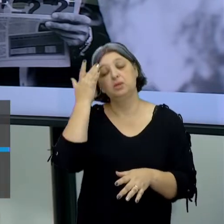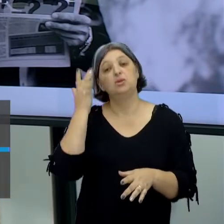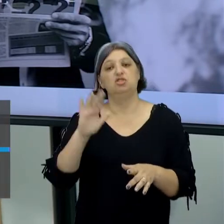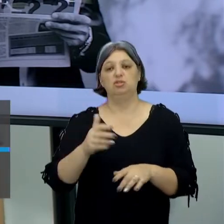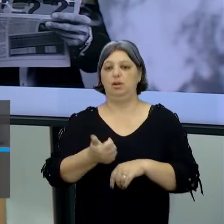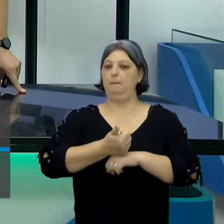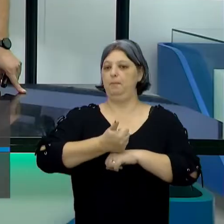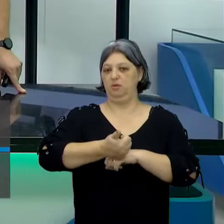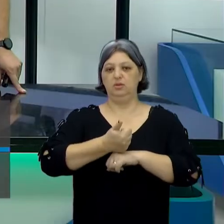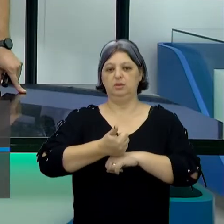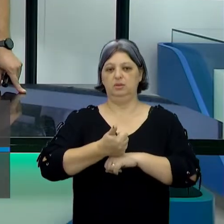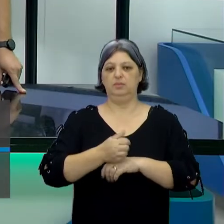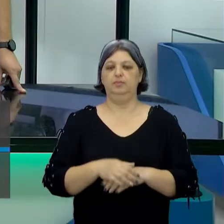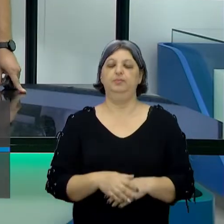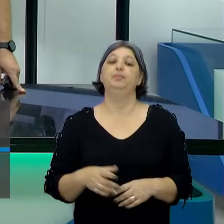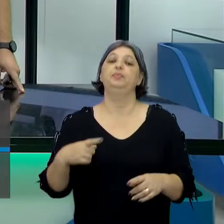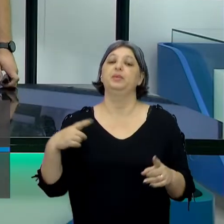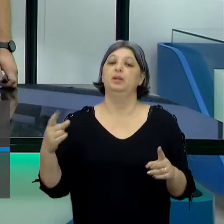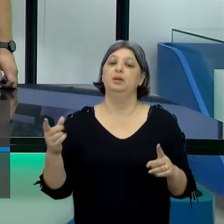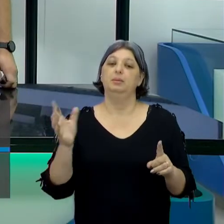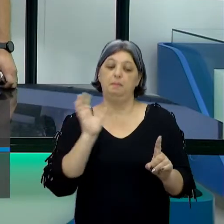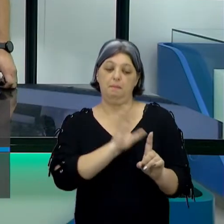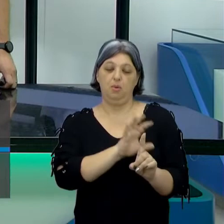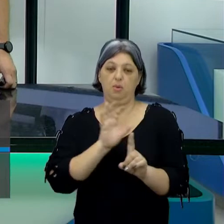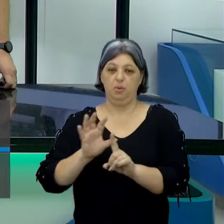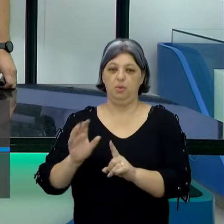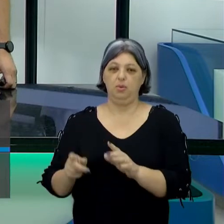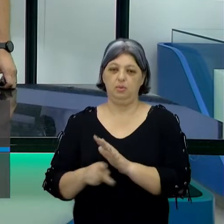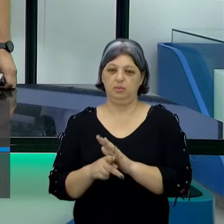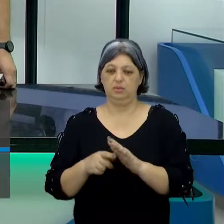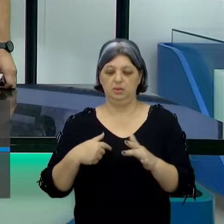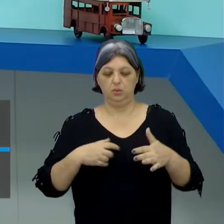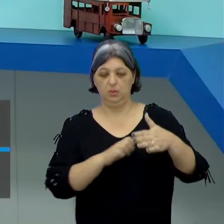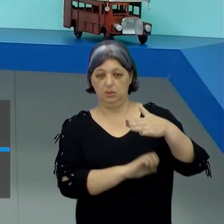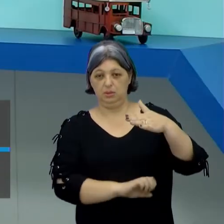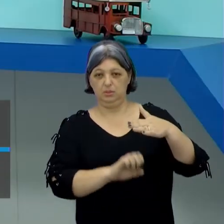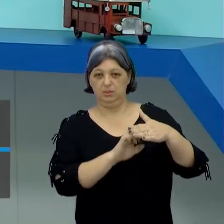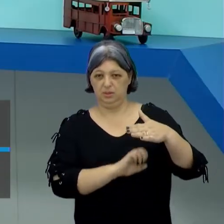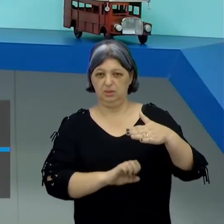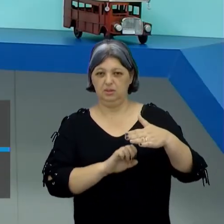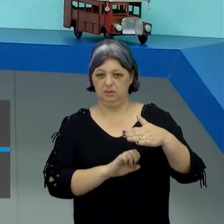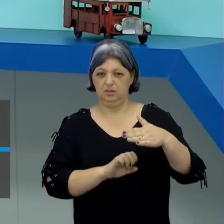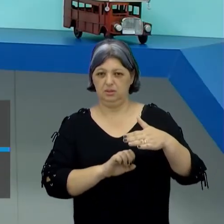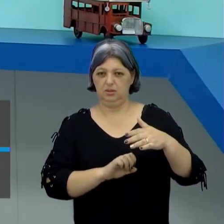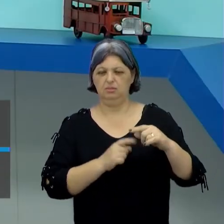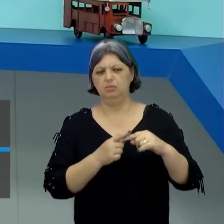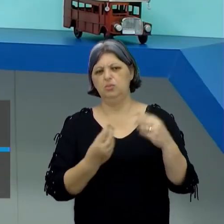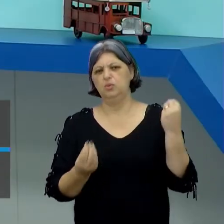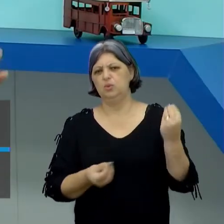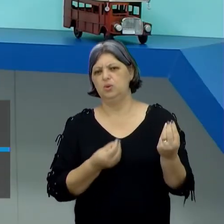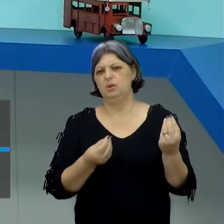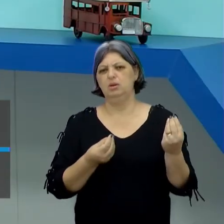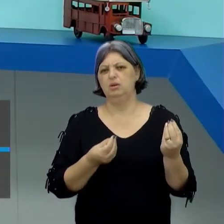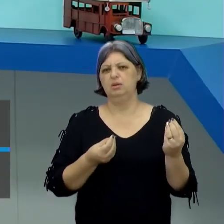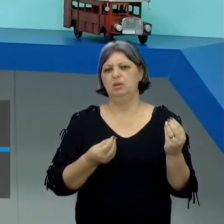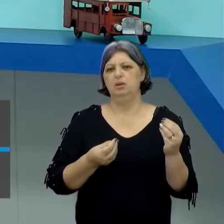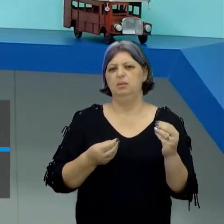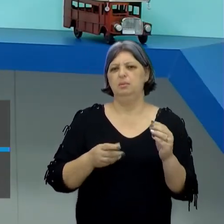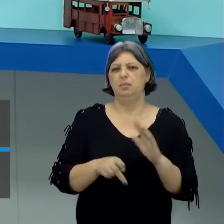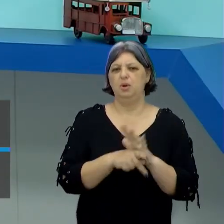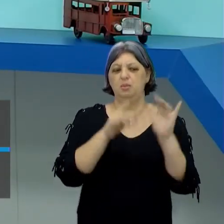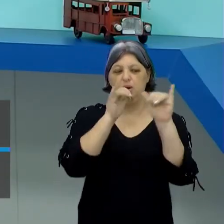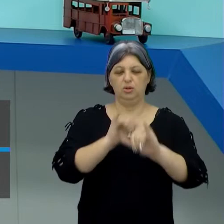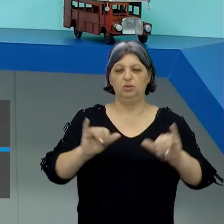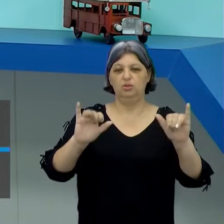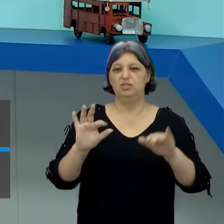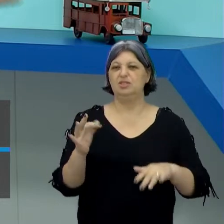Uma área de trabalho. Se eu tenho uma influência, né? Eu sou uma agência, alguém consegue bancar, publica essa notícia falsa aqui para